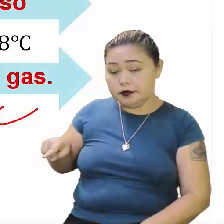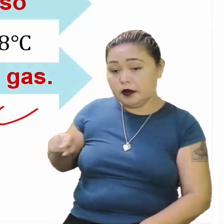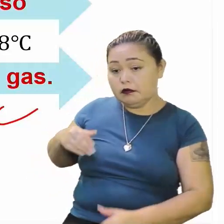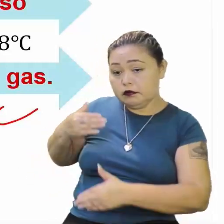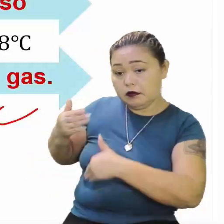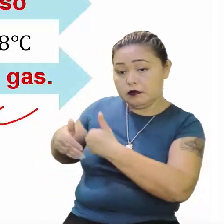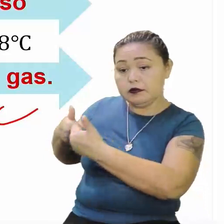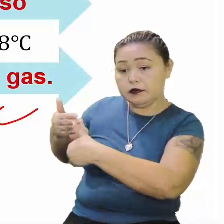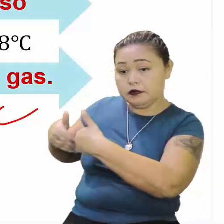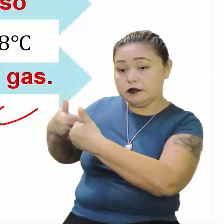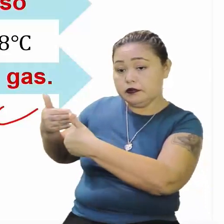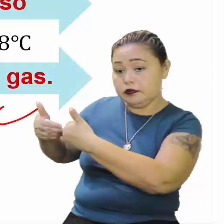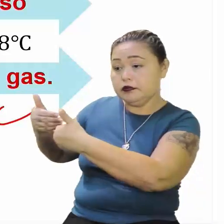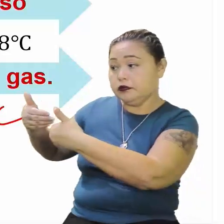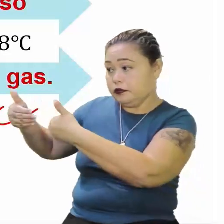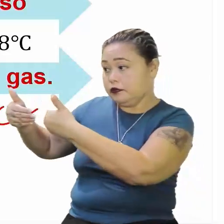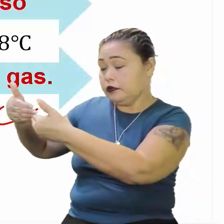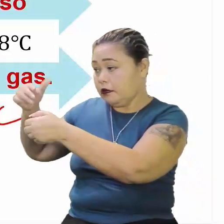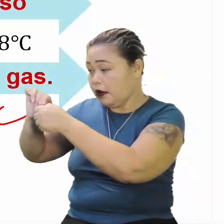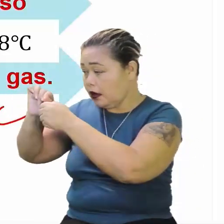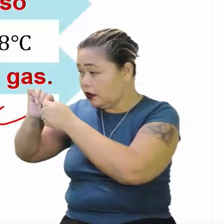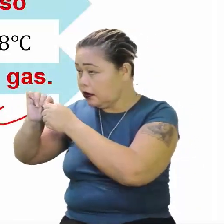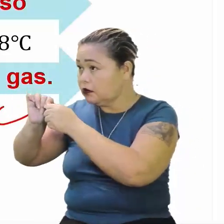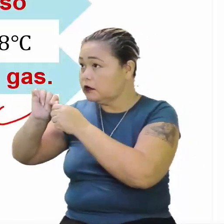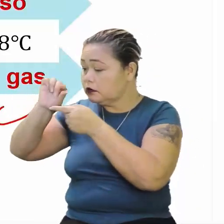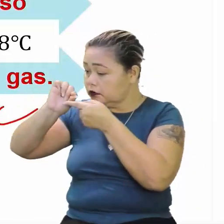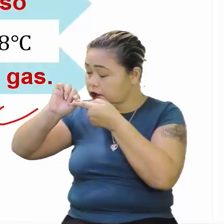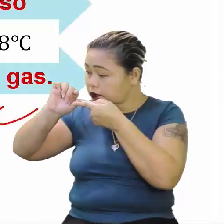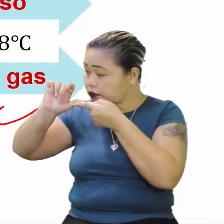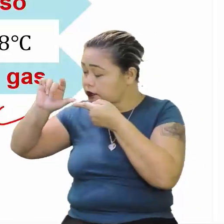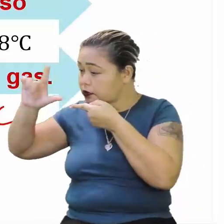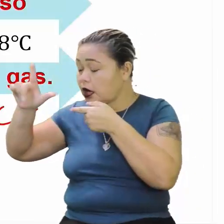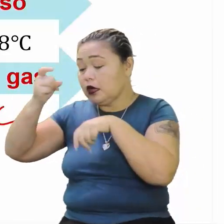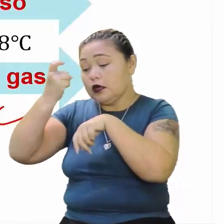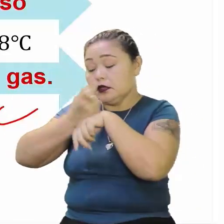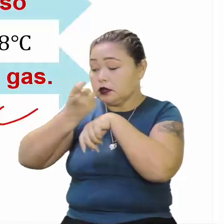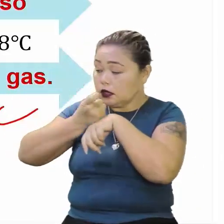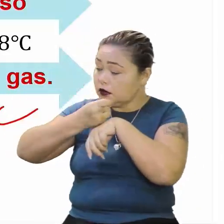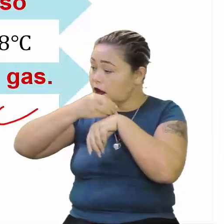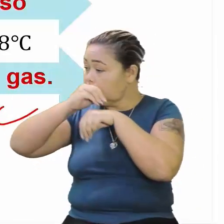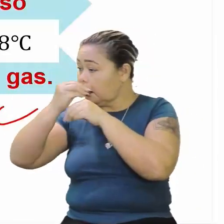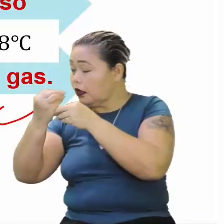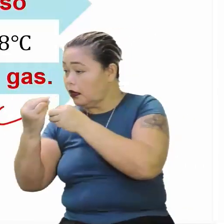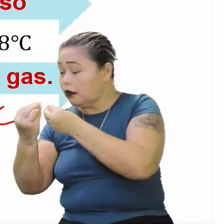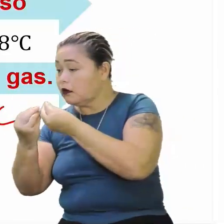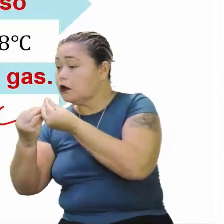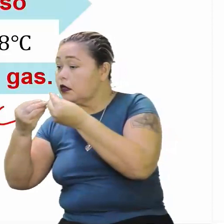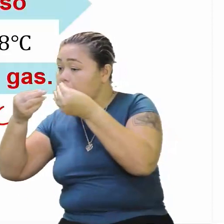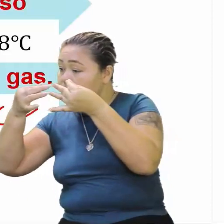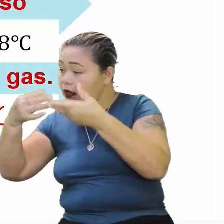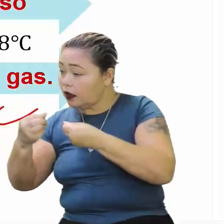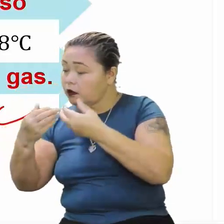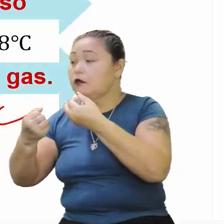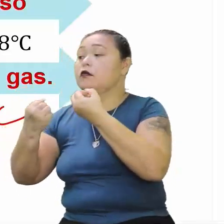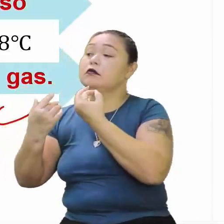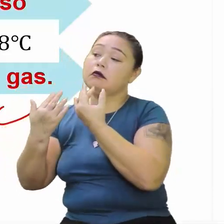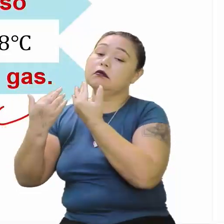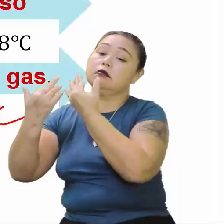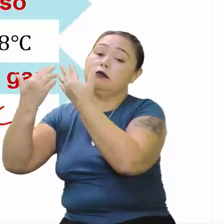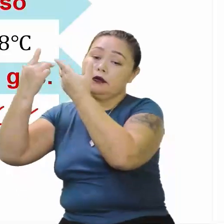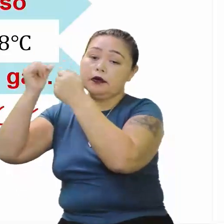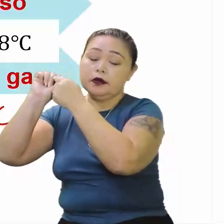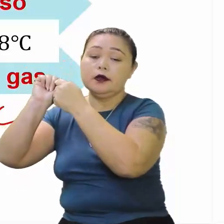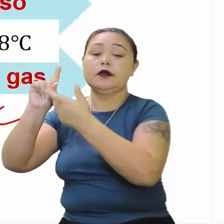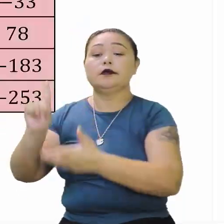temperatura está crescendo quando você sai do sólido para o líquido e do líquido para gasoso. E no sentido inverso, eu teria